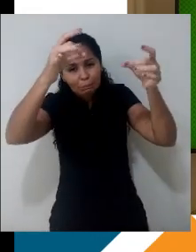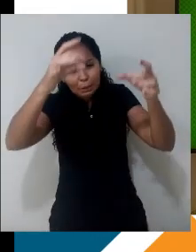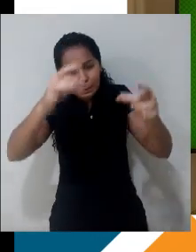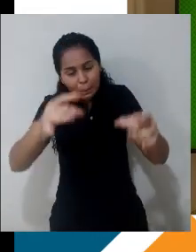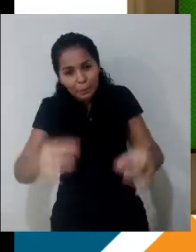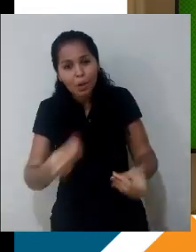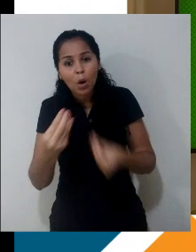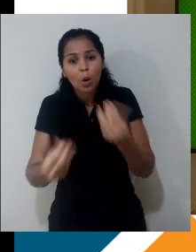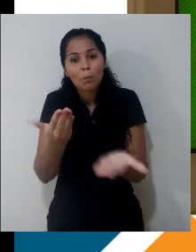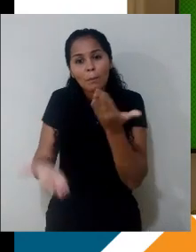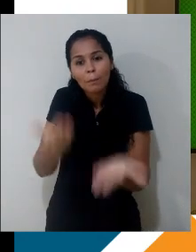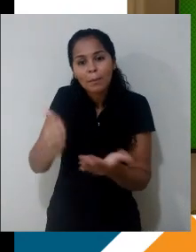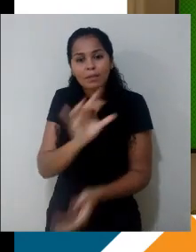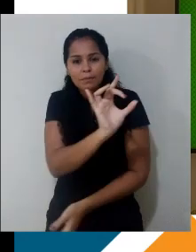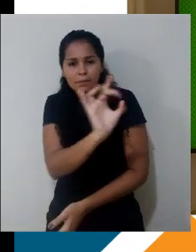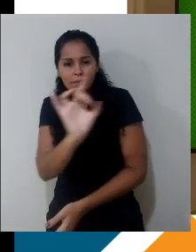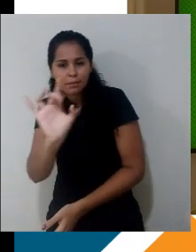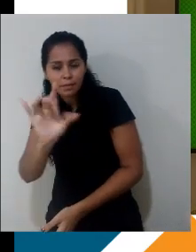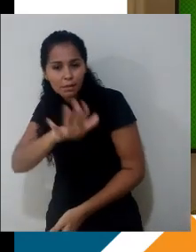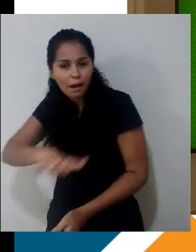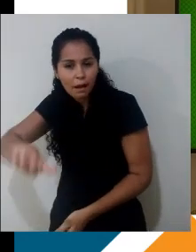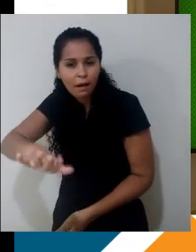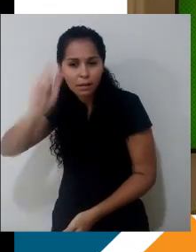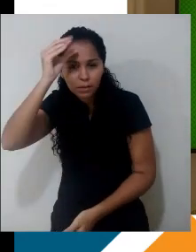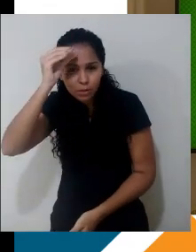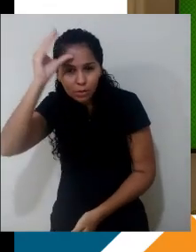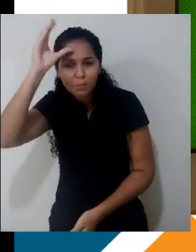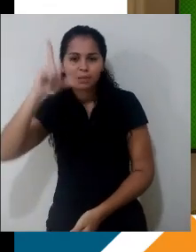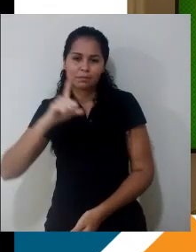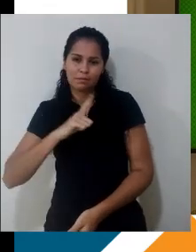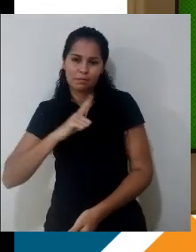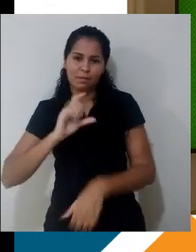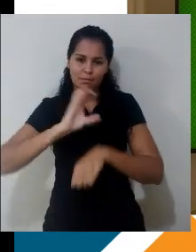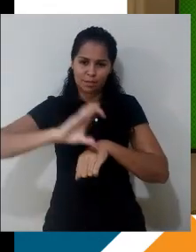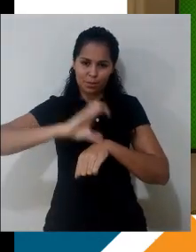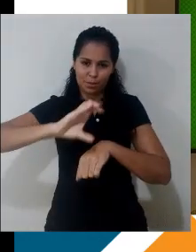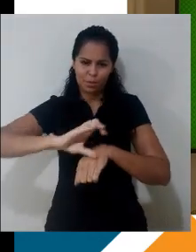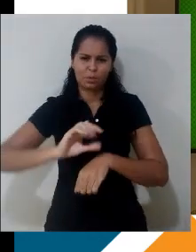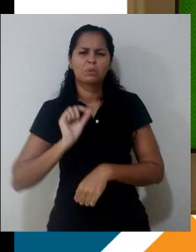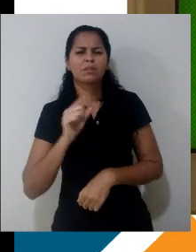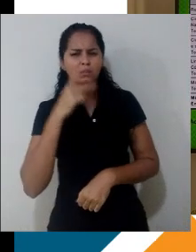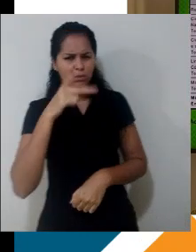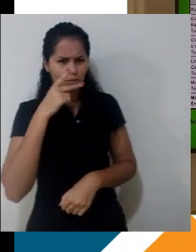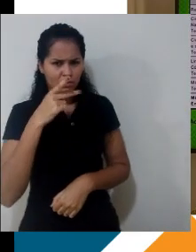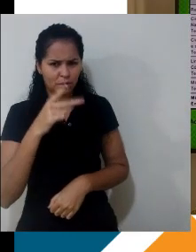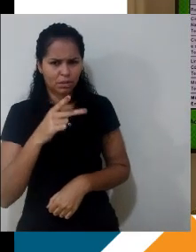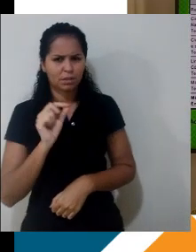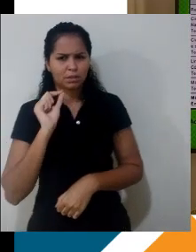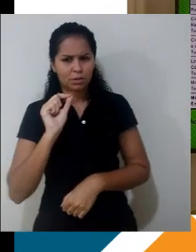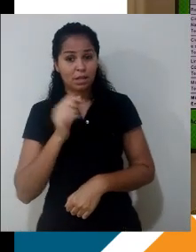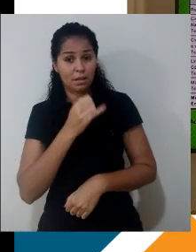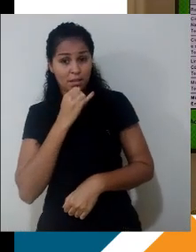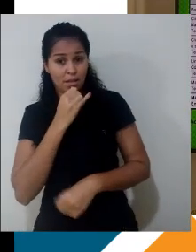que na prova do Enem, cada área de conhecimento vai ter para esse determinado curso. Do que eu estou falando? Trouxe aqui um exemplo para